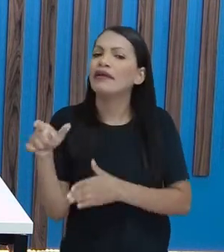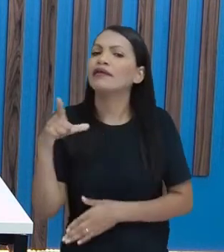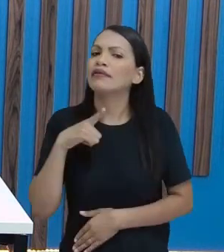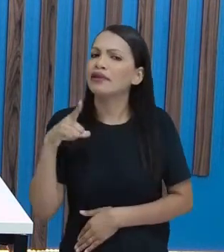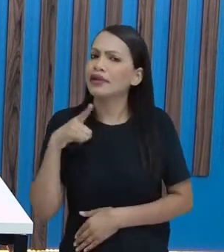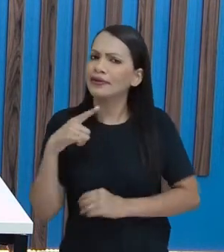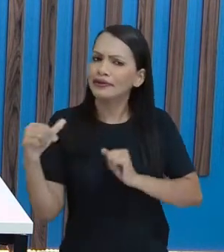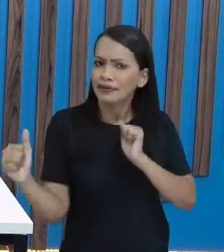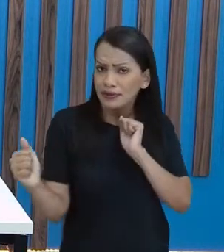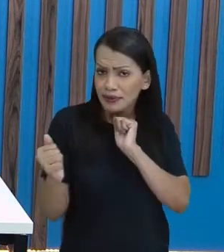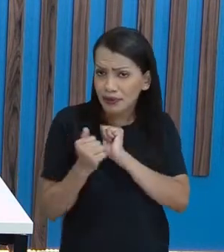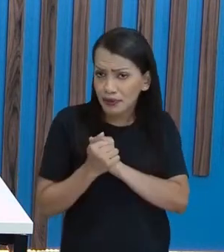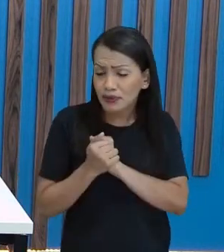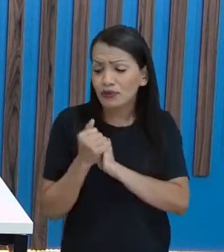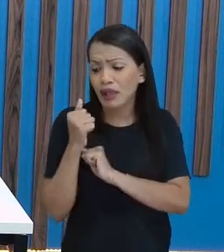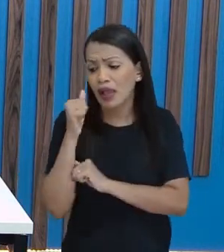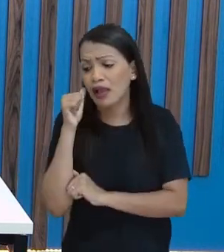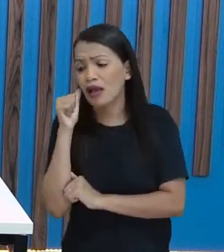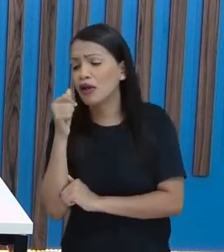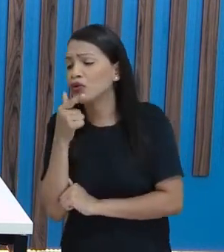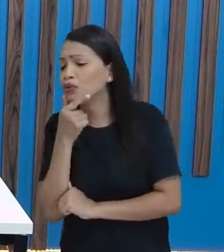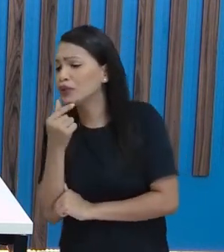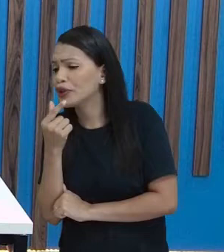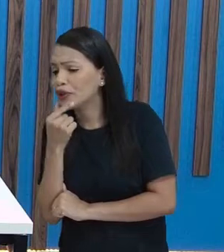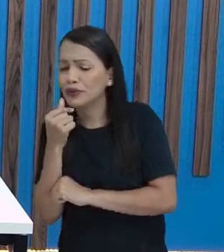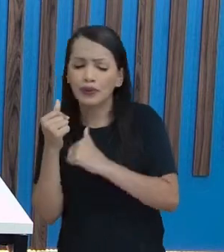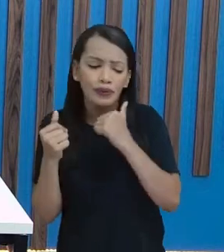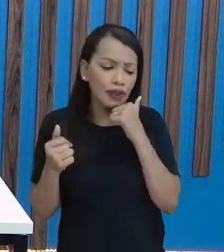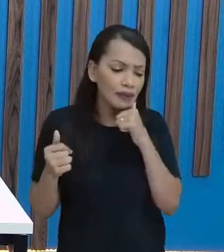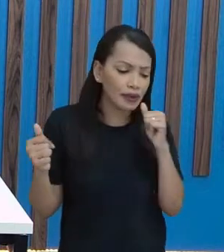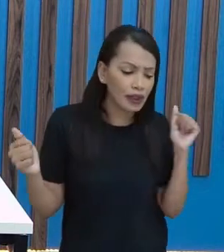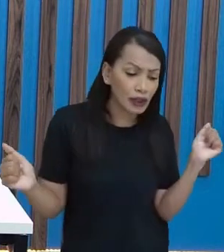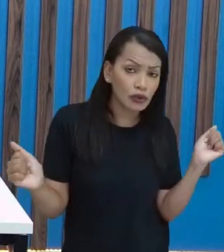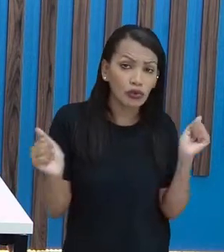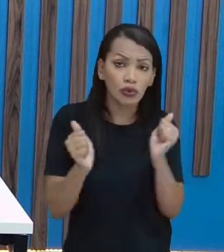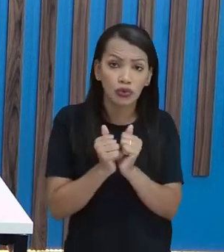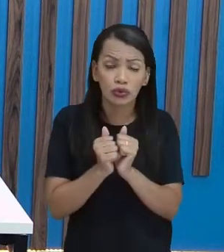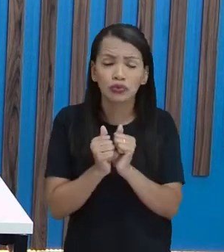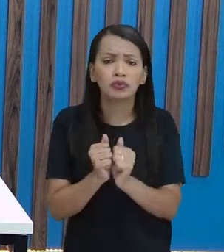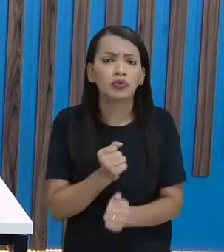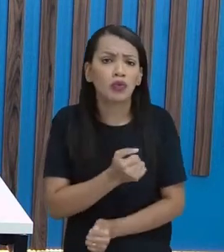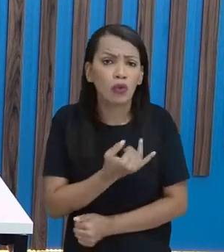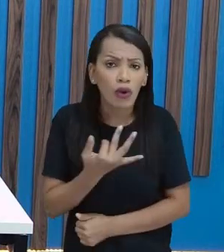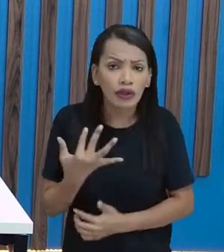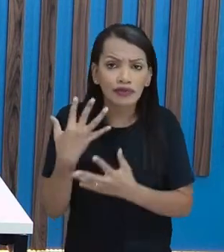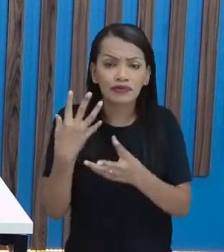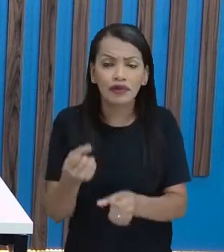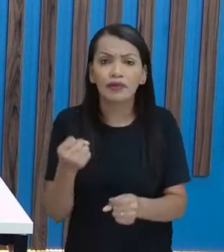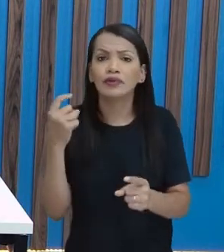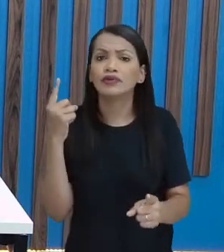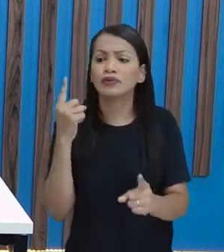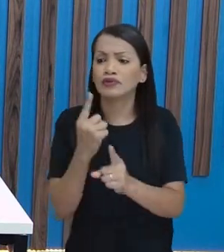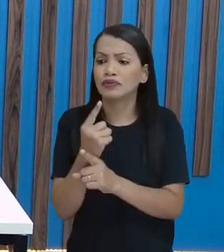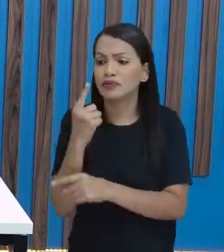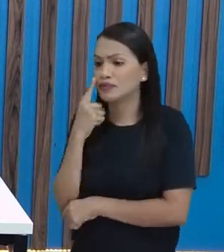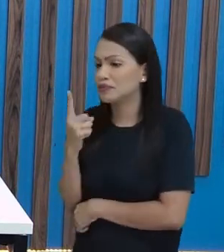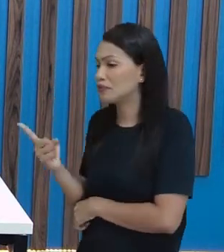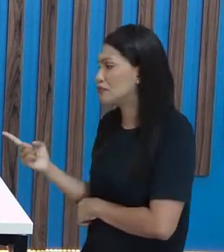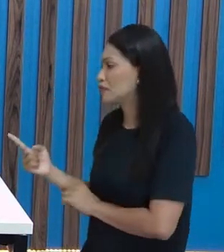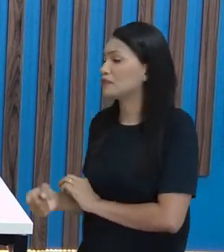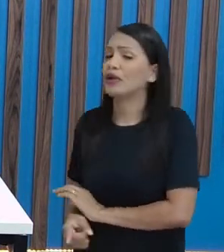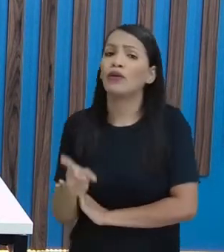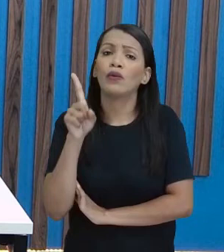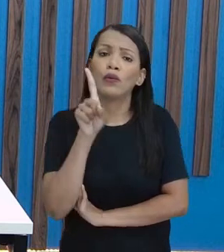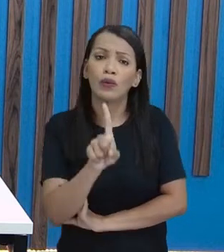a quantidade de Lúcia mais a quantidade de Pedro? E aí? Vamos descobrir, vamos contar.